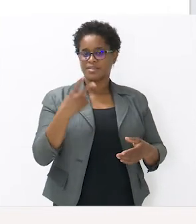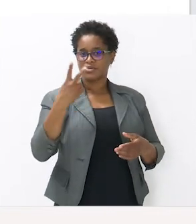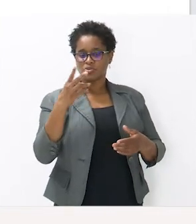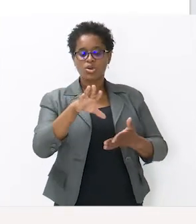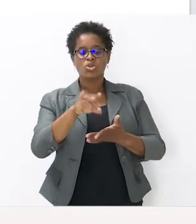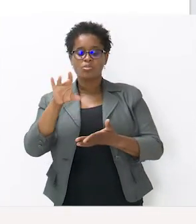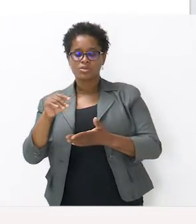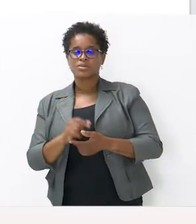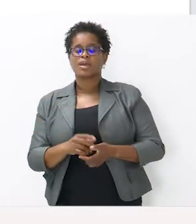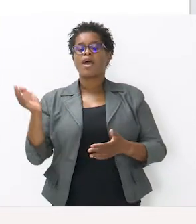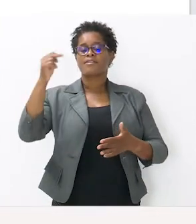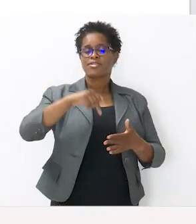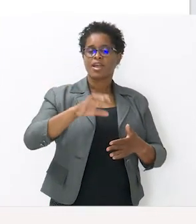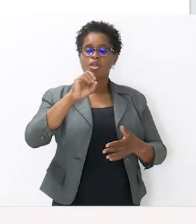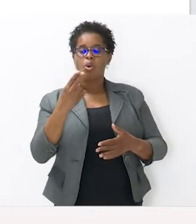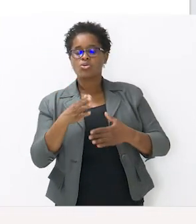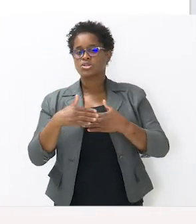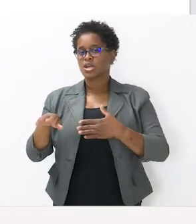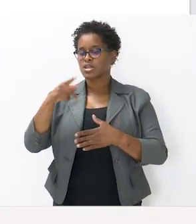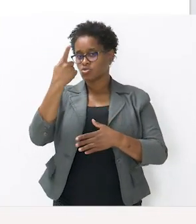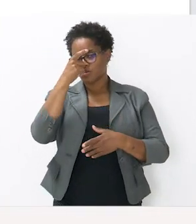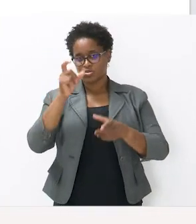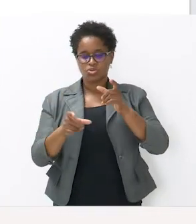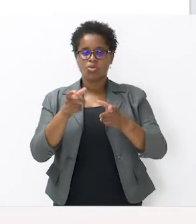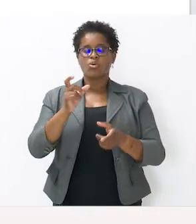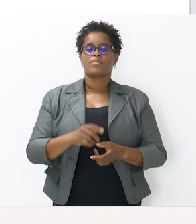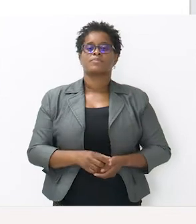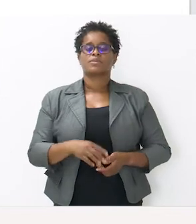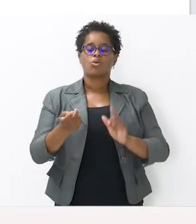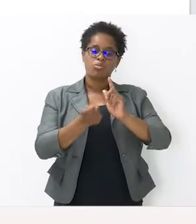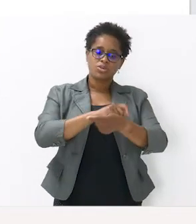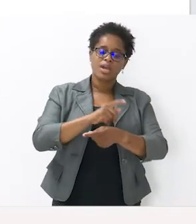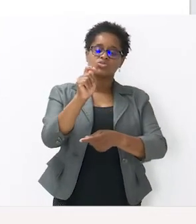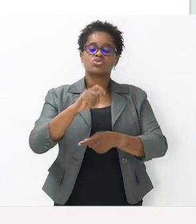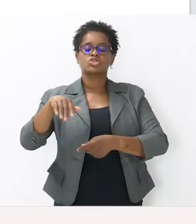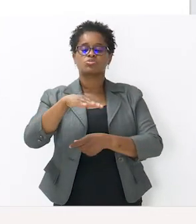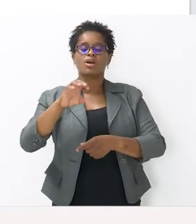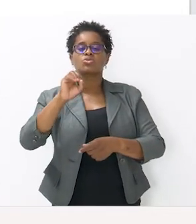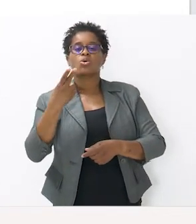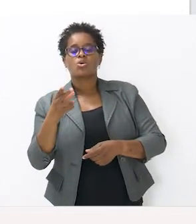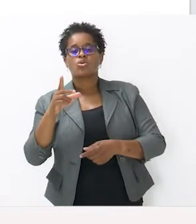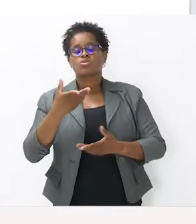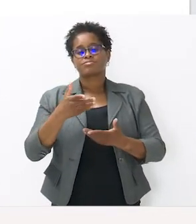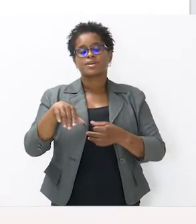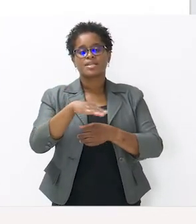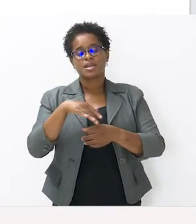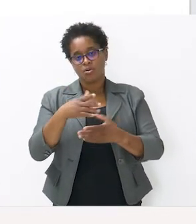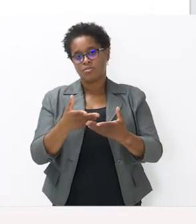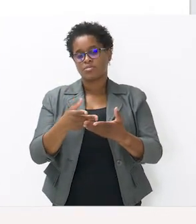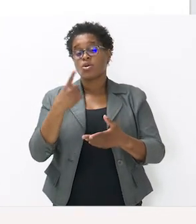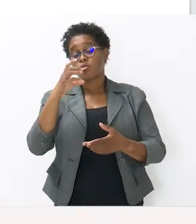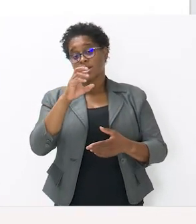duas opções, a entrada ou saída de uma personagem, mudança de espaço ou cenário. Uma